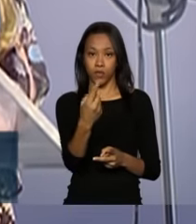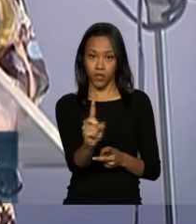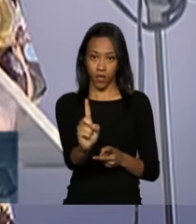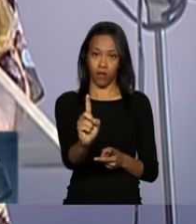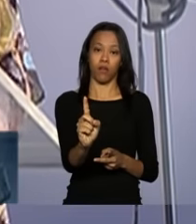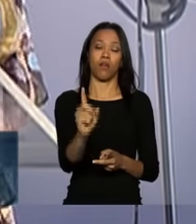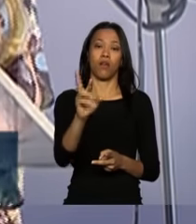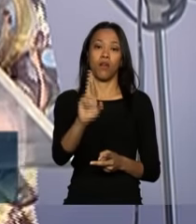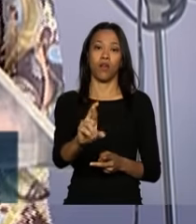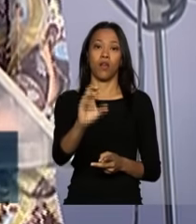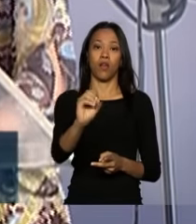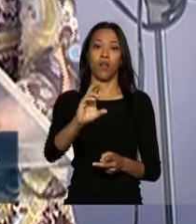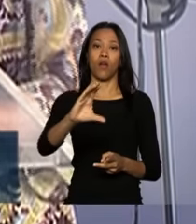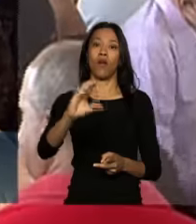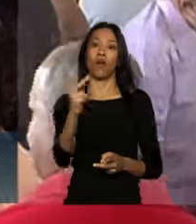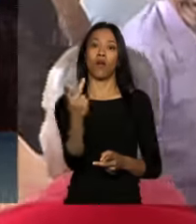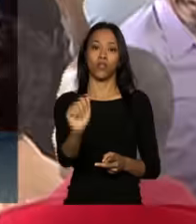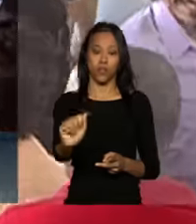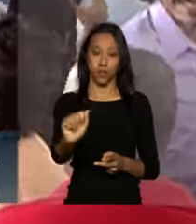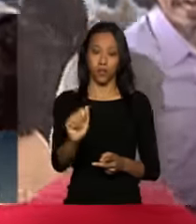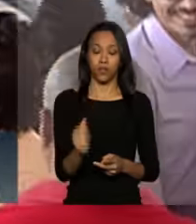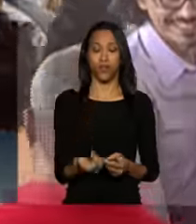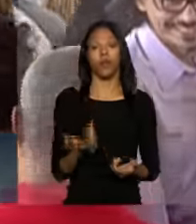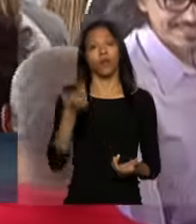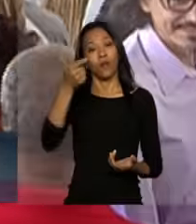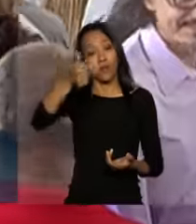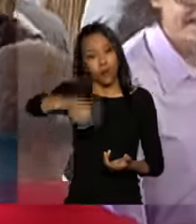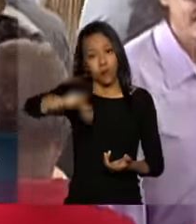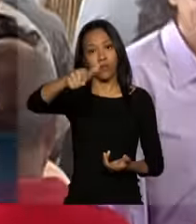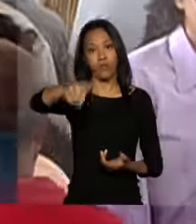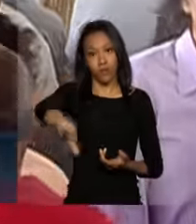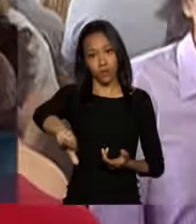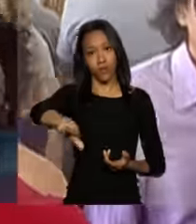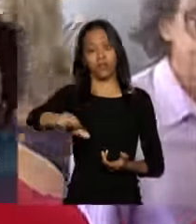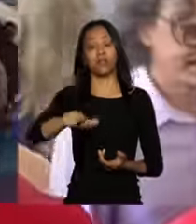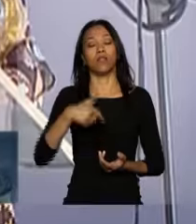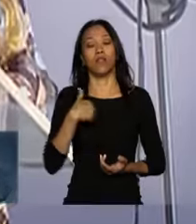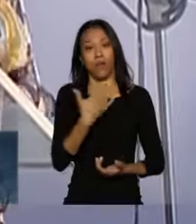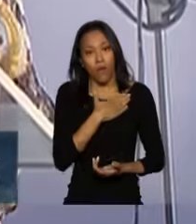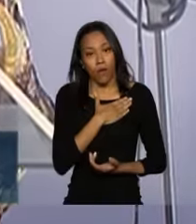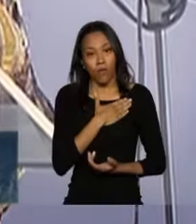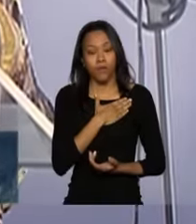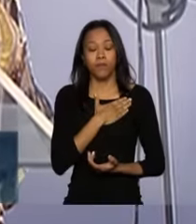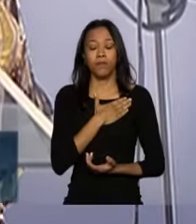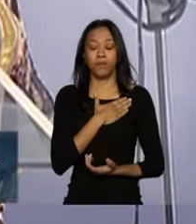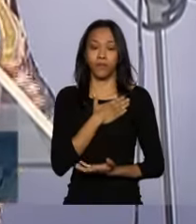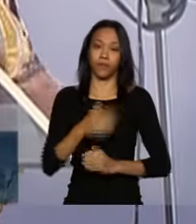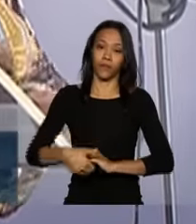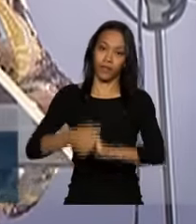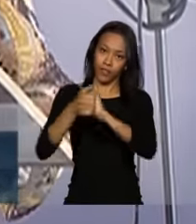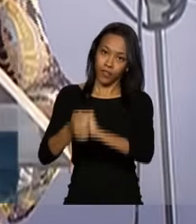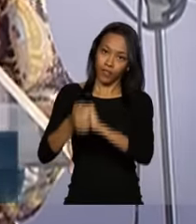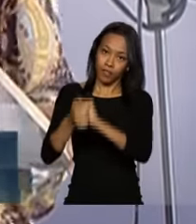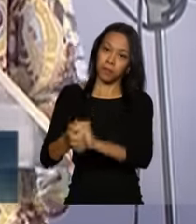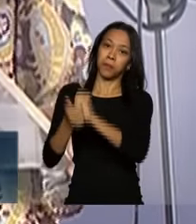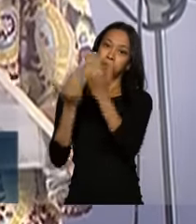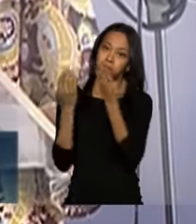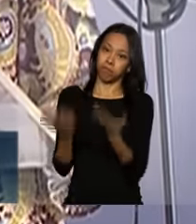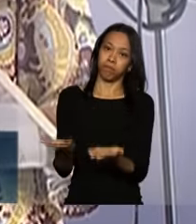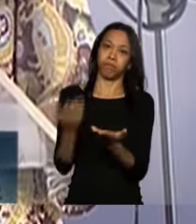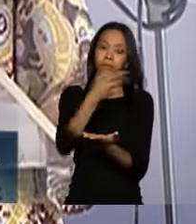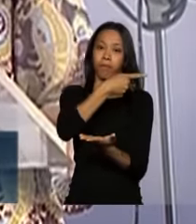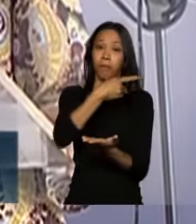Zé Rocha. Mais uma vez, eu gostaria de saudar o prefeito e agradecer